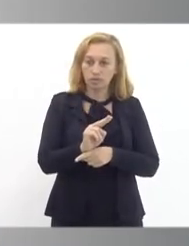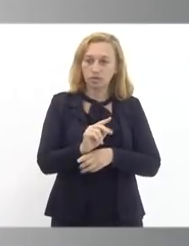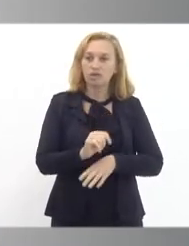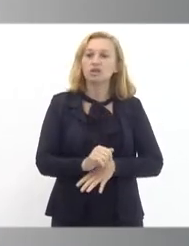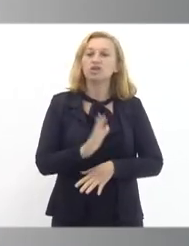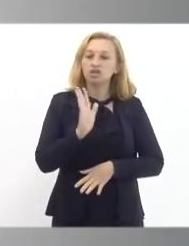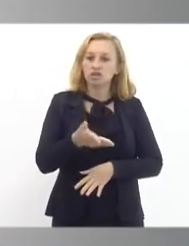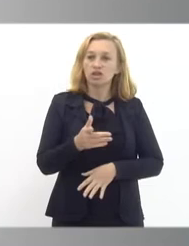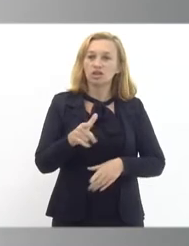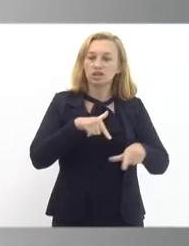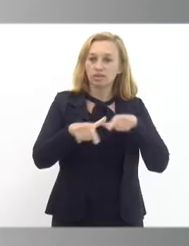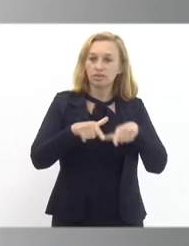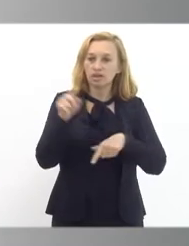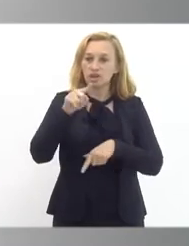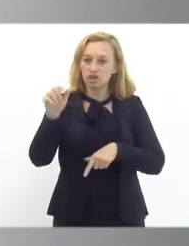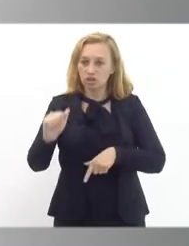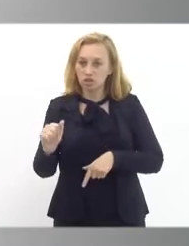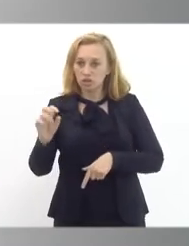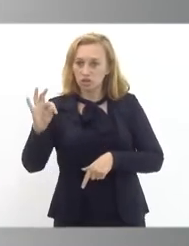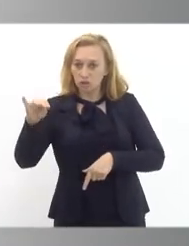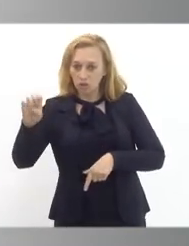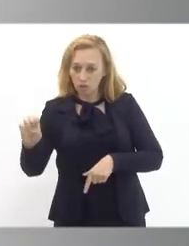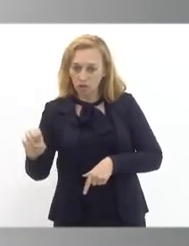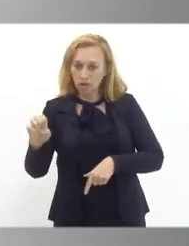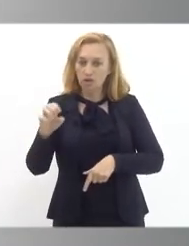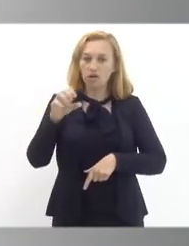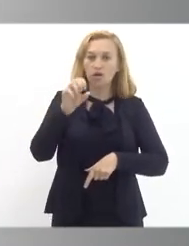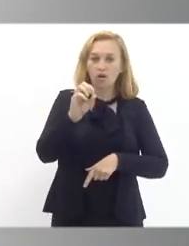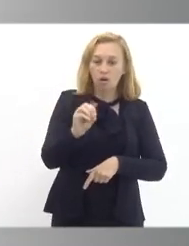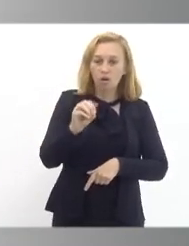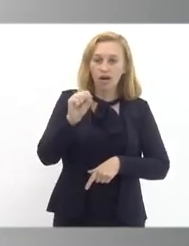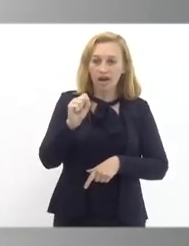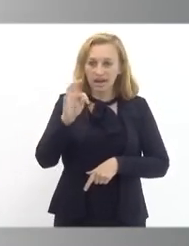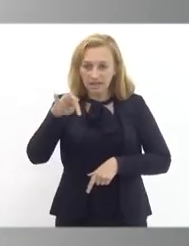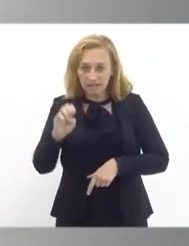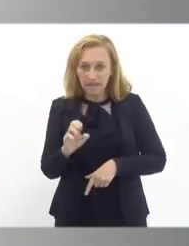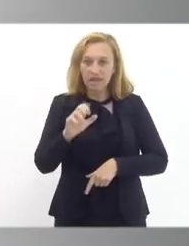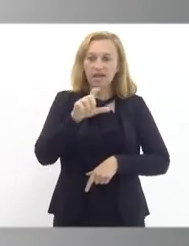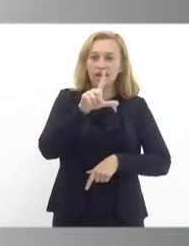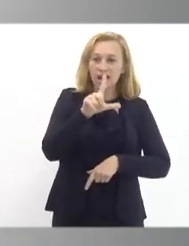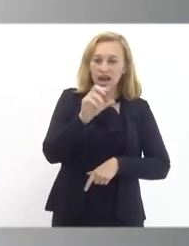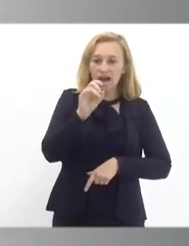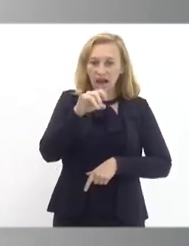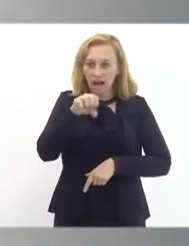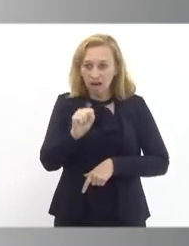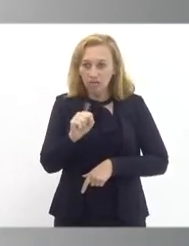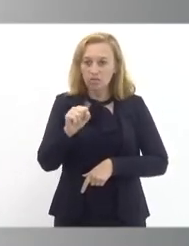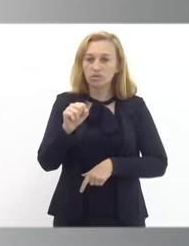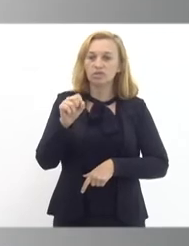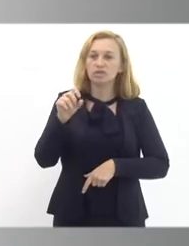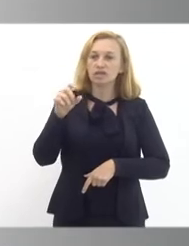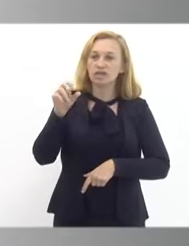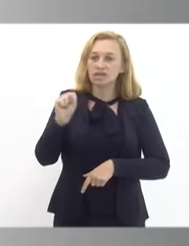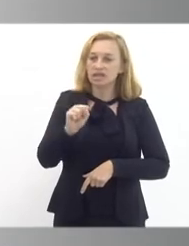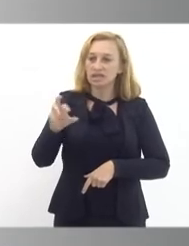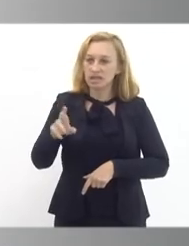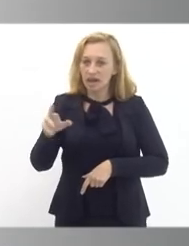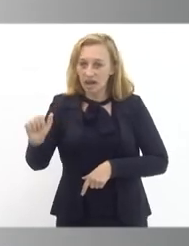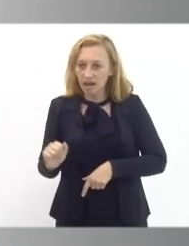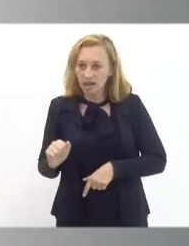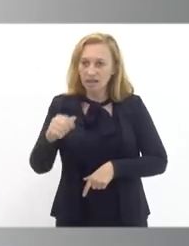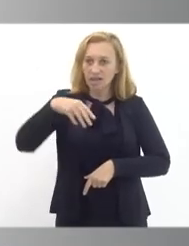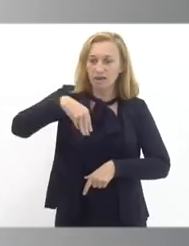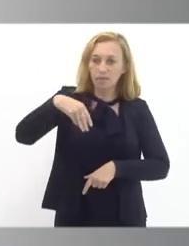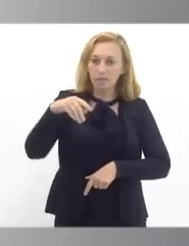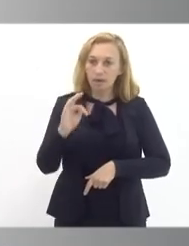Zona Norte, Zona Oeste, região dos Lagos, região serrana, metropolitana, e tive a grata